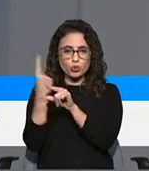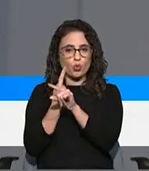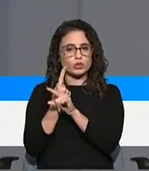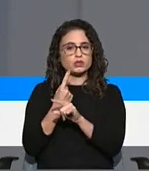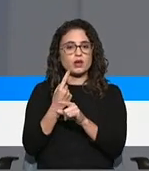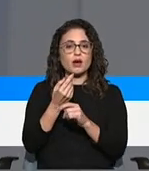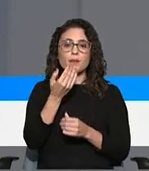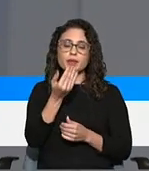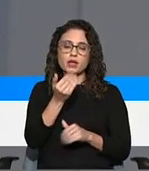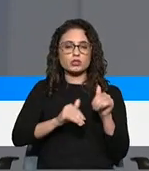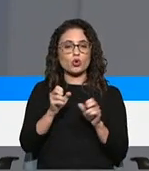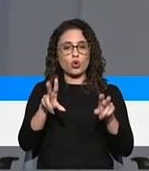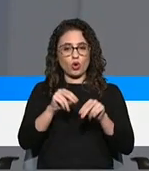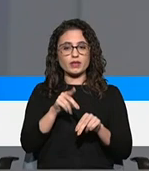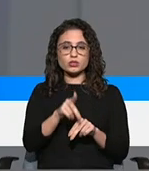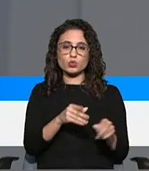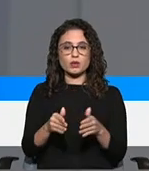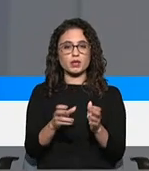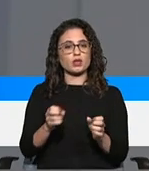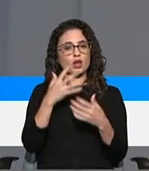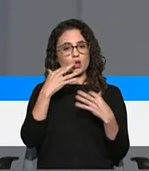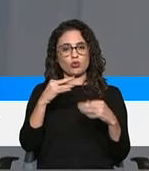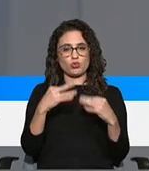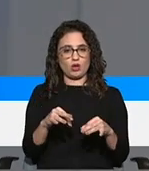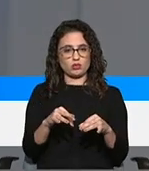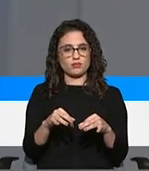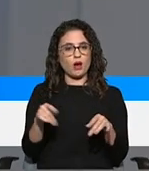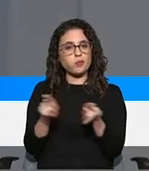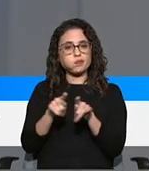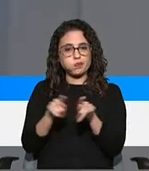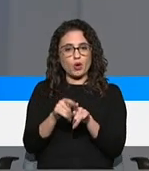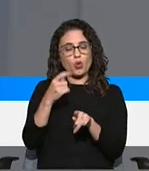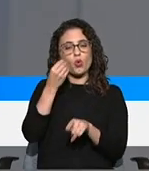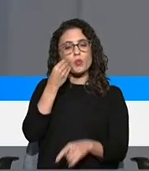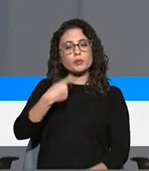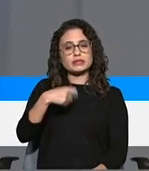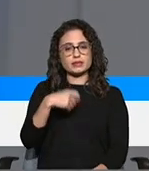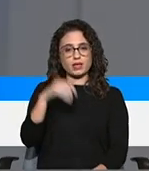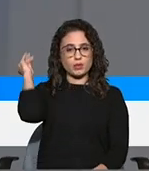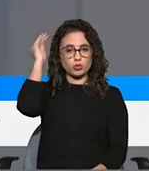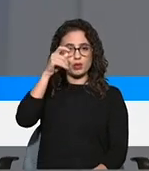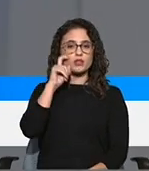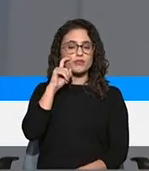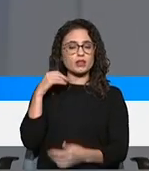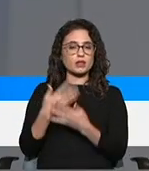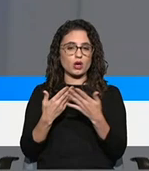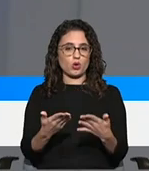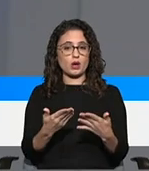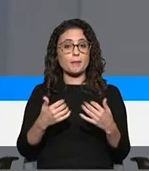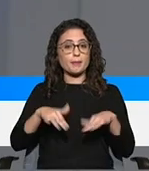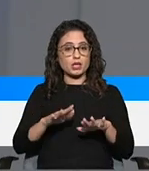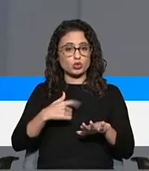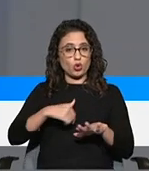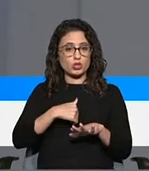eleições e portanto é um caminho natural coerente daquilo que o Presidente da República tem defendido agora nós não deixamos de